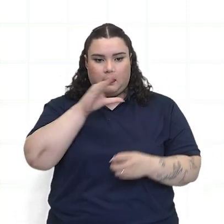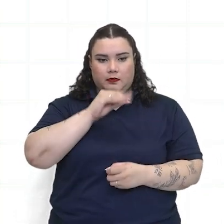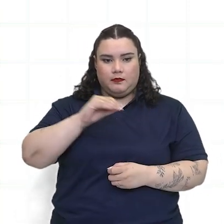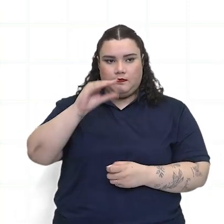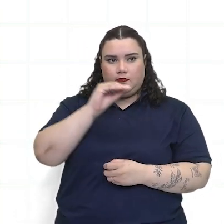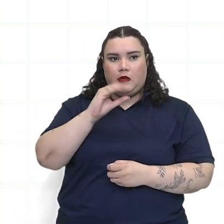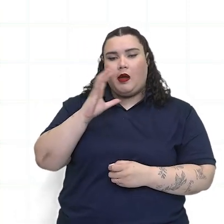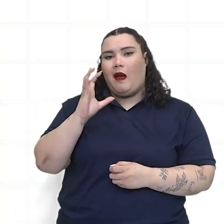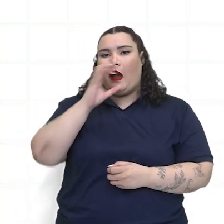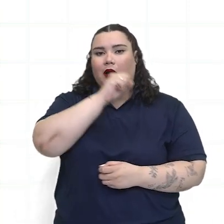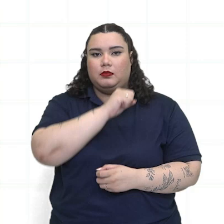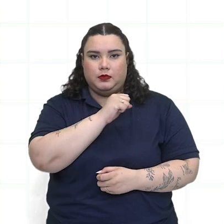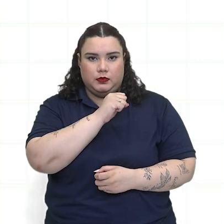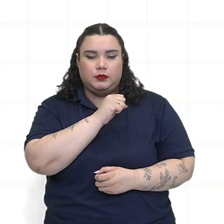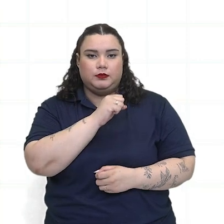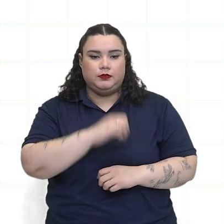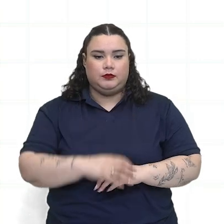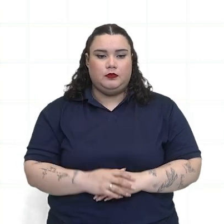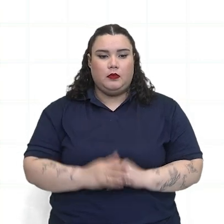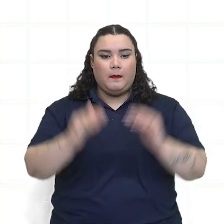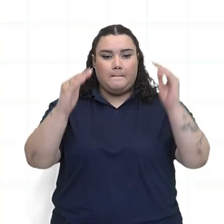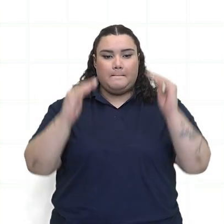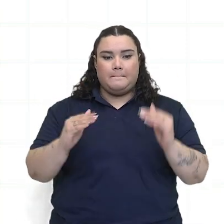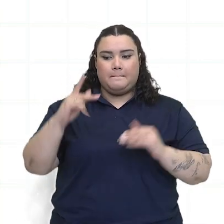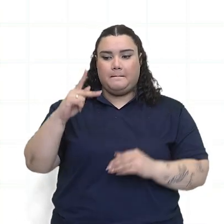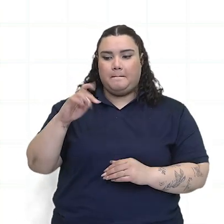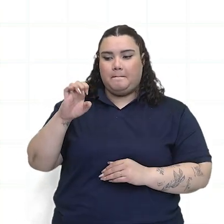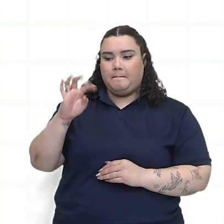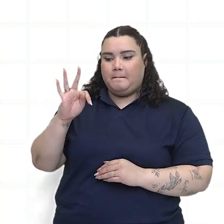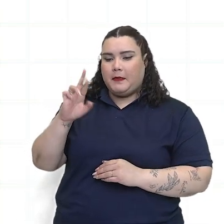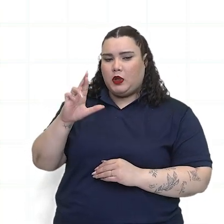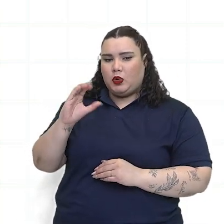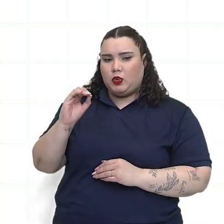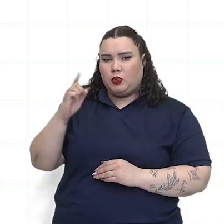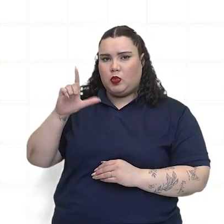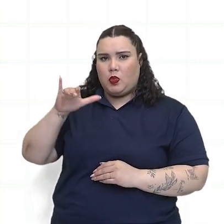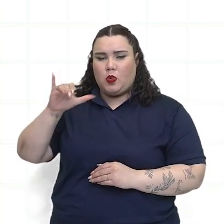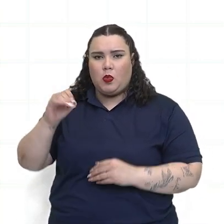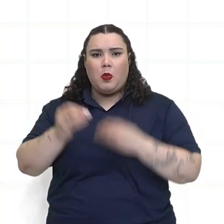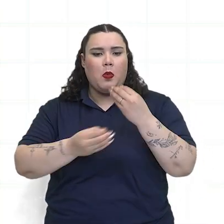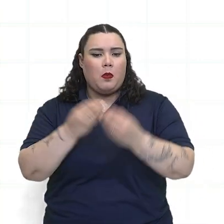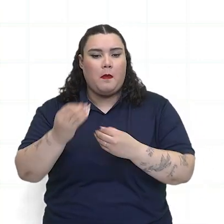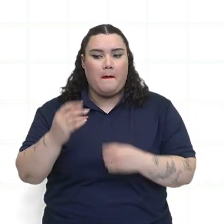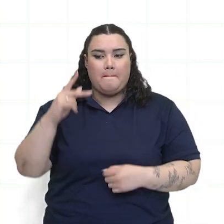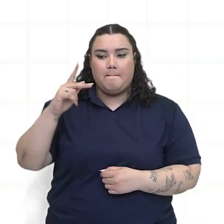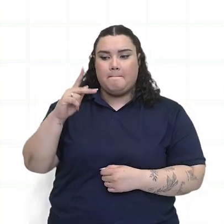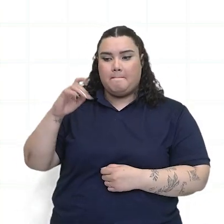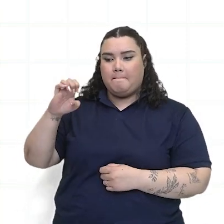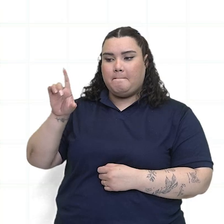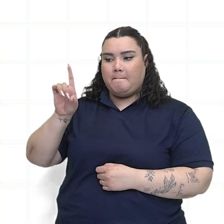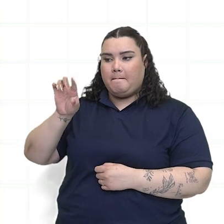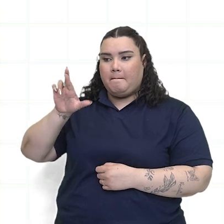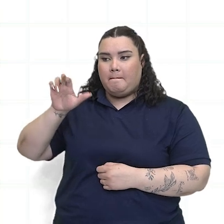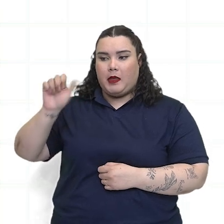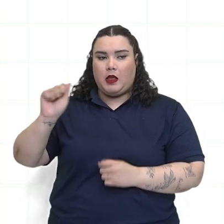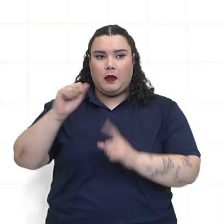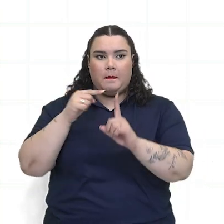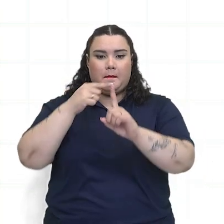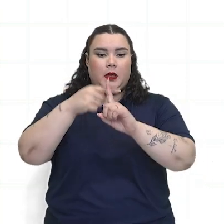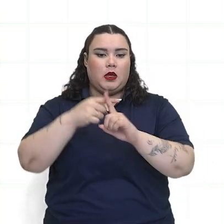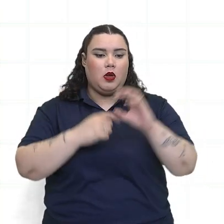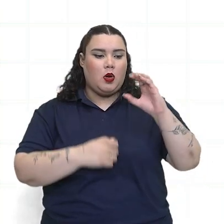digo aguardente. Petróleo, pedra mais óleo. A palavra petróleo foi formada por